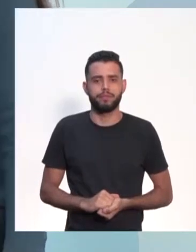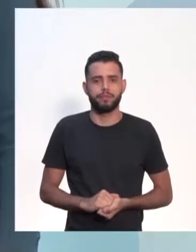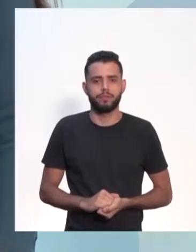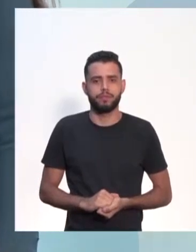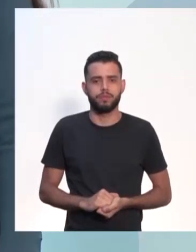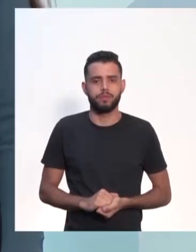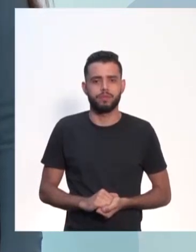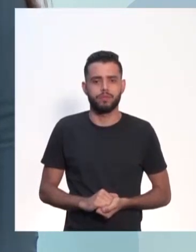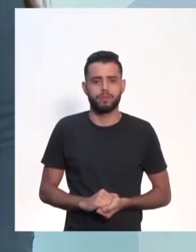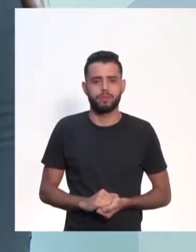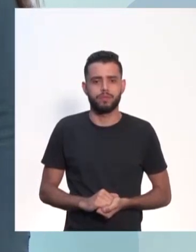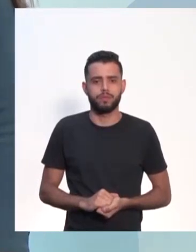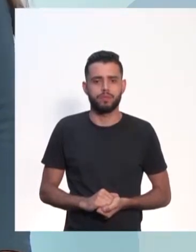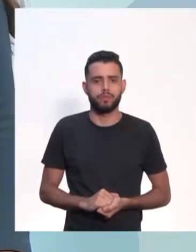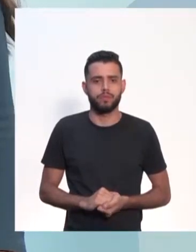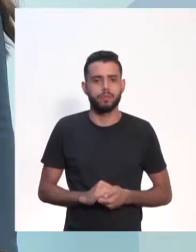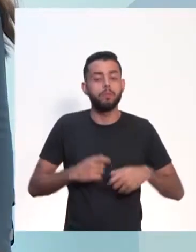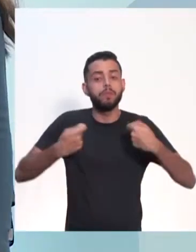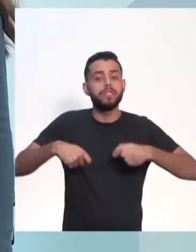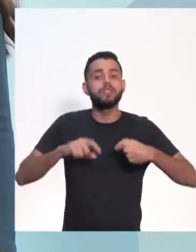a gente precisa de uma